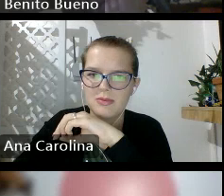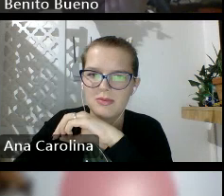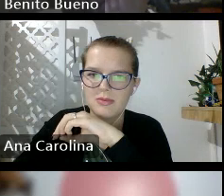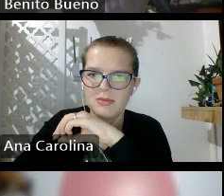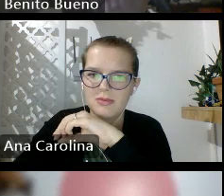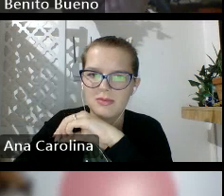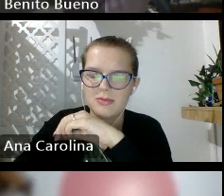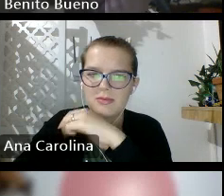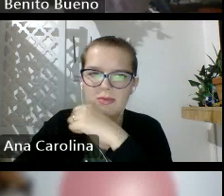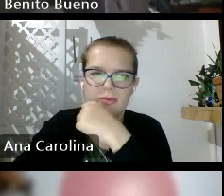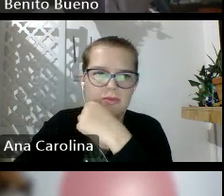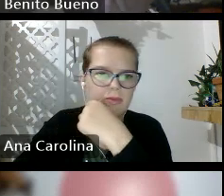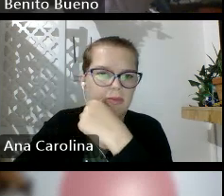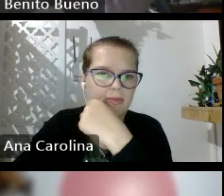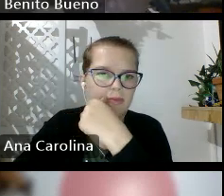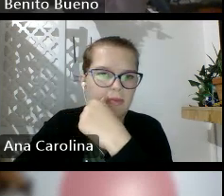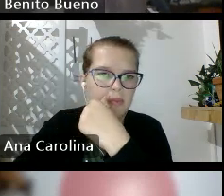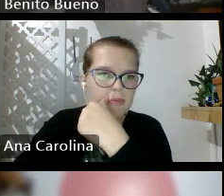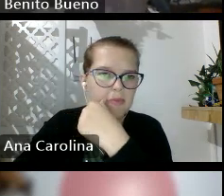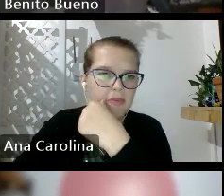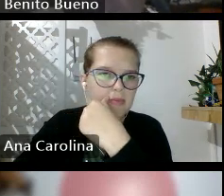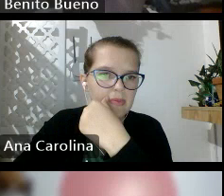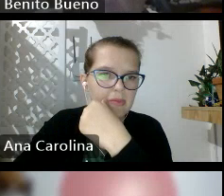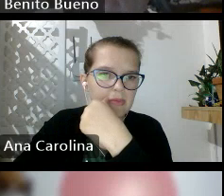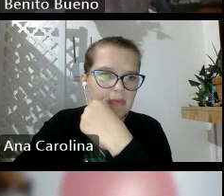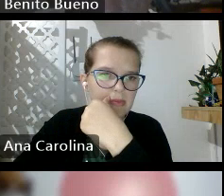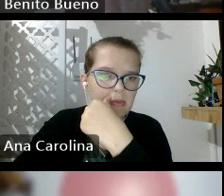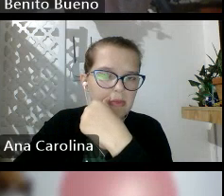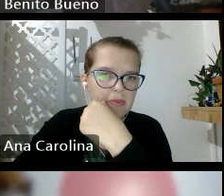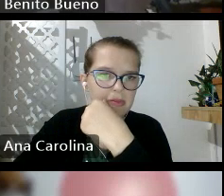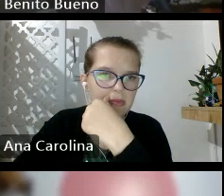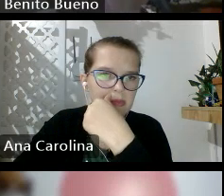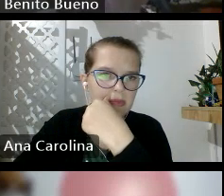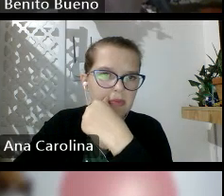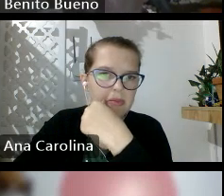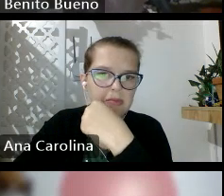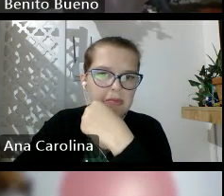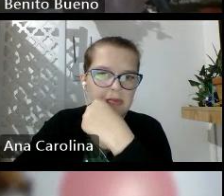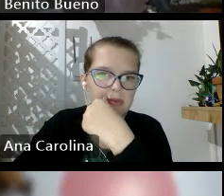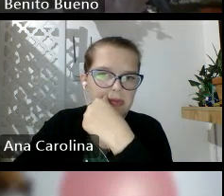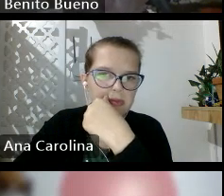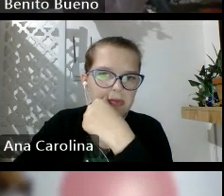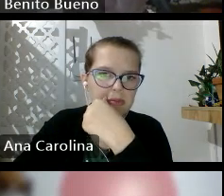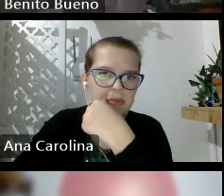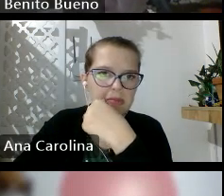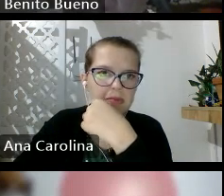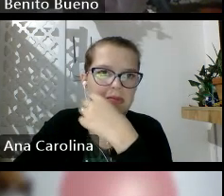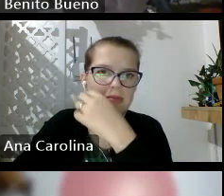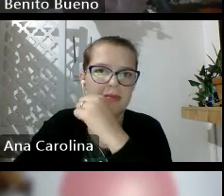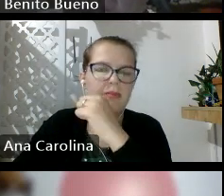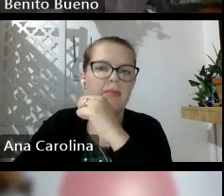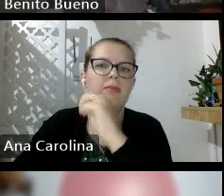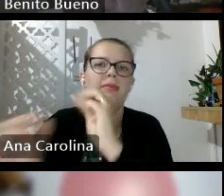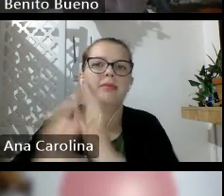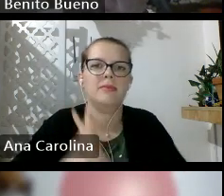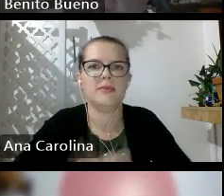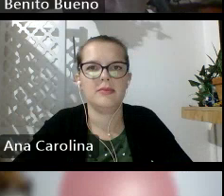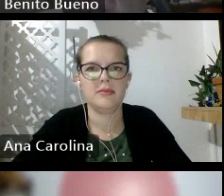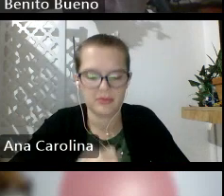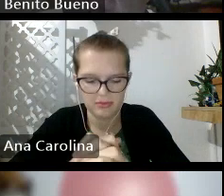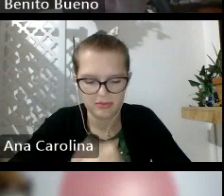selante flexível, e se você não executar conforme, respeitando também as Fabricante juntas de pastilha, causa um